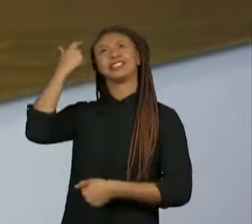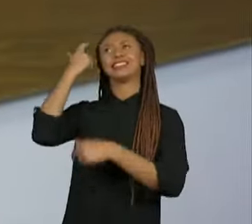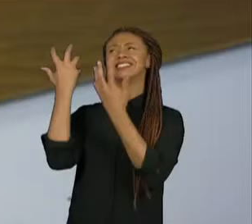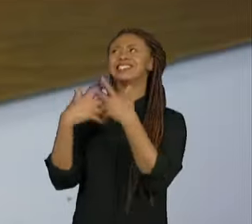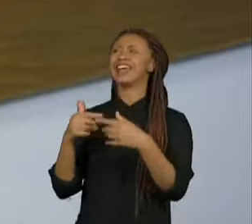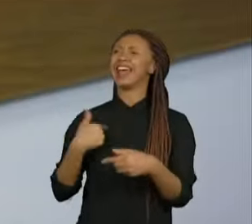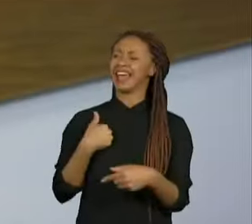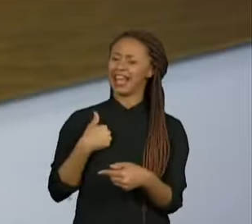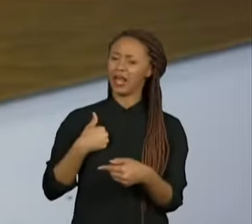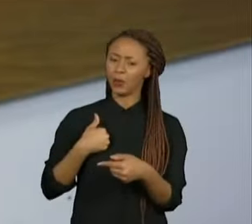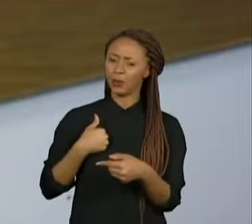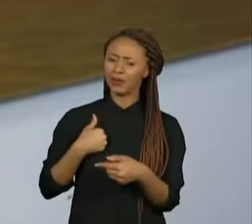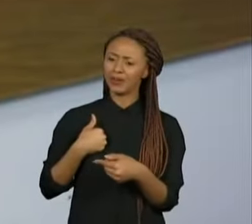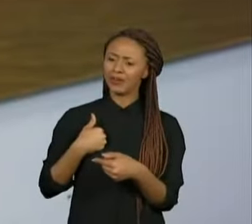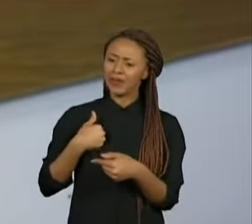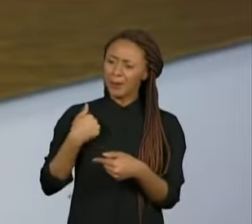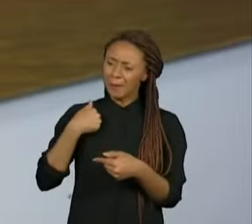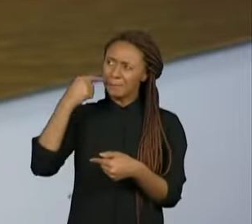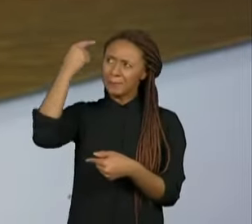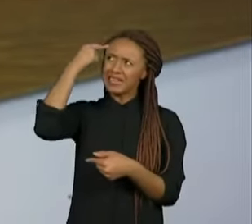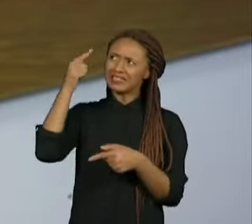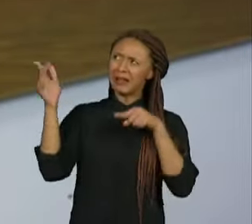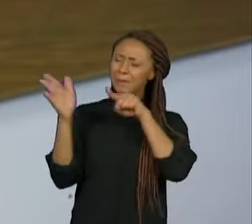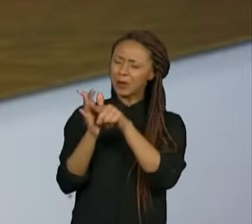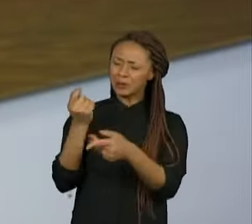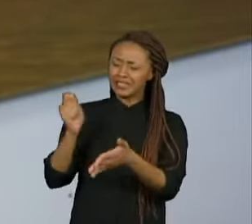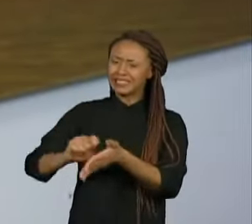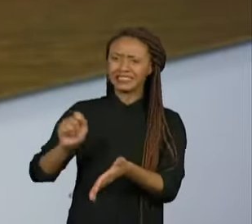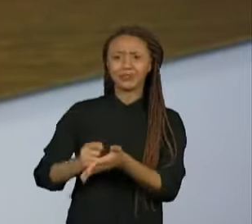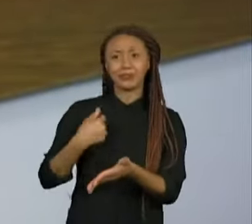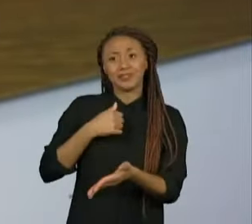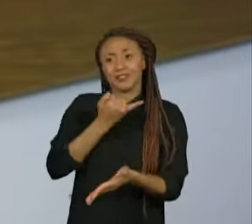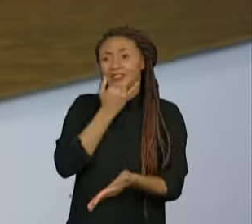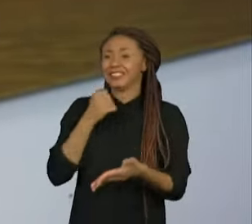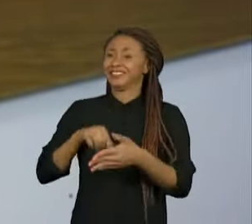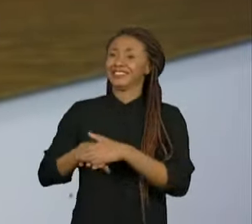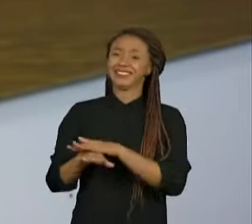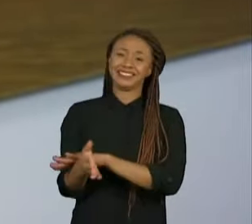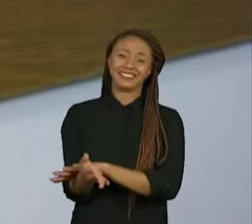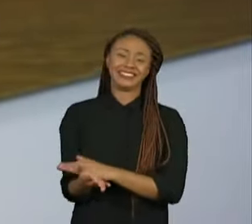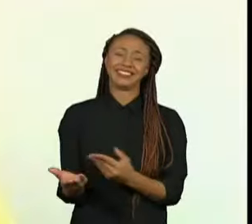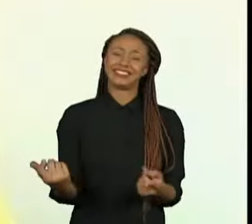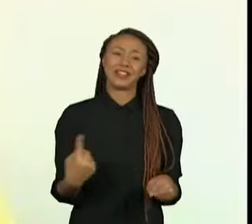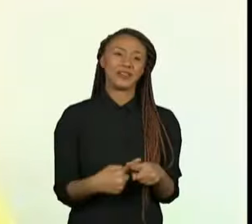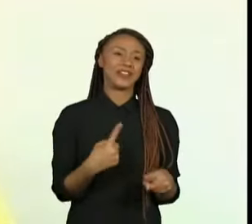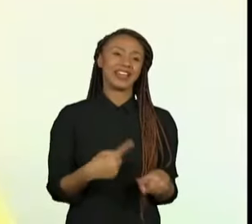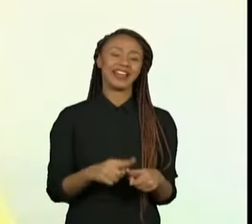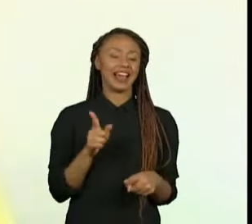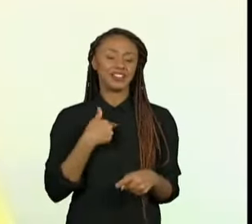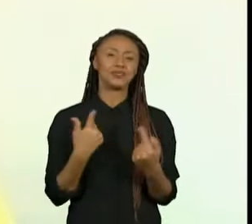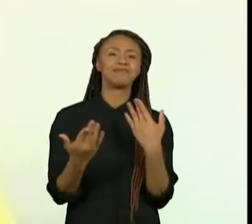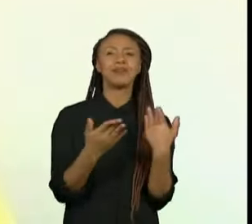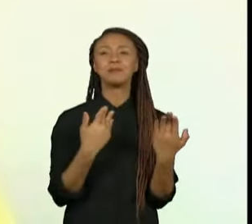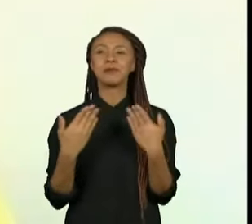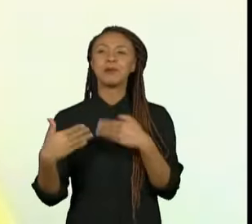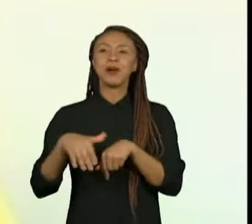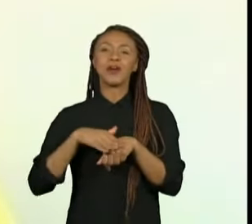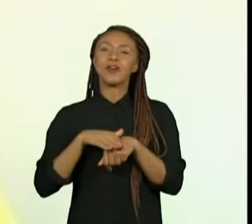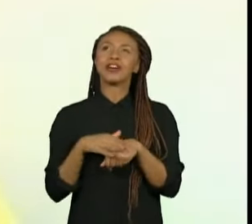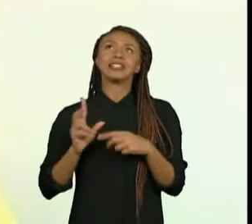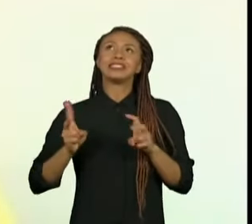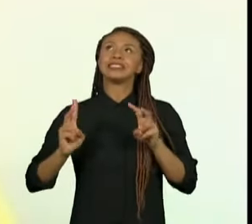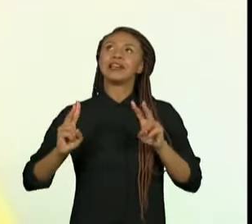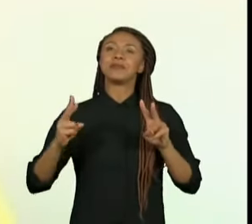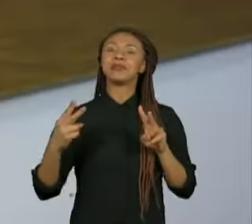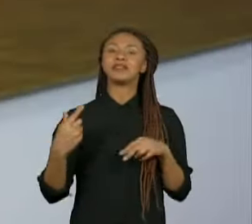estou acostumada a escrever coisa para te perguntar, sabe? Porque nossas conversas sempre foram